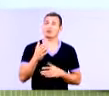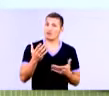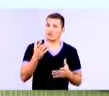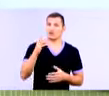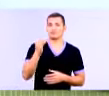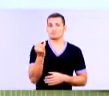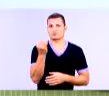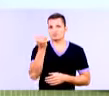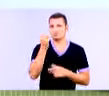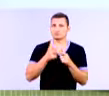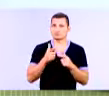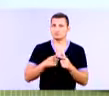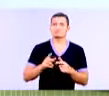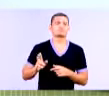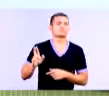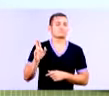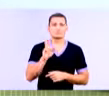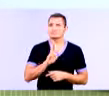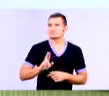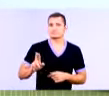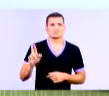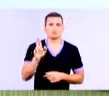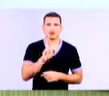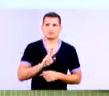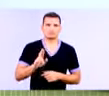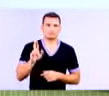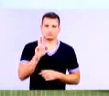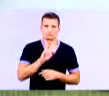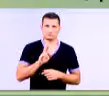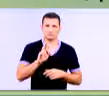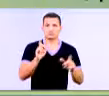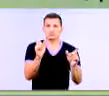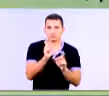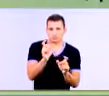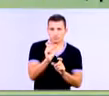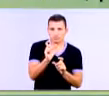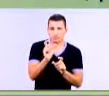utilizadas nas estruturas de controle que tem nas linguagens de programação.